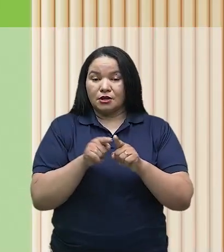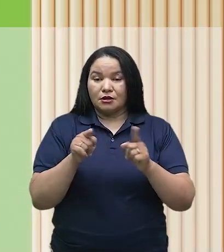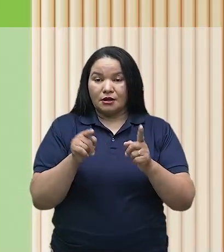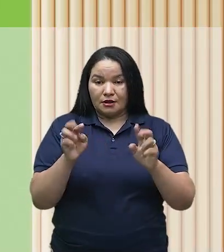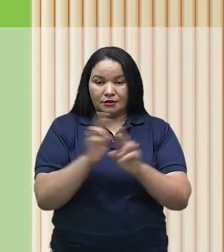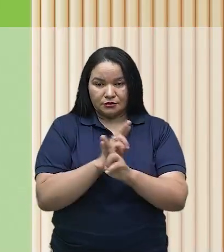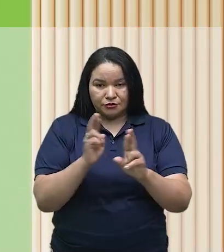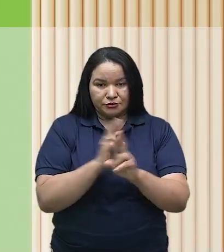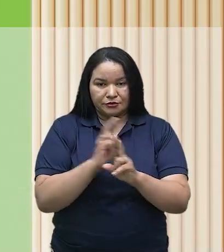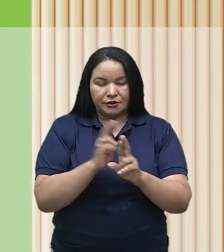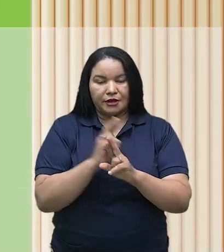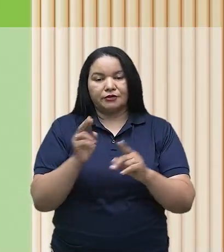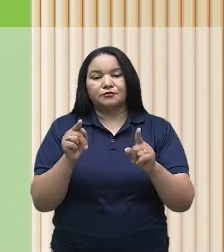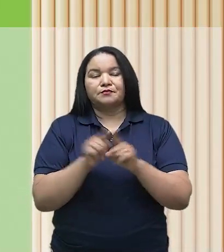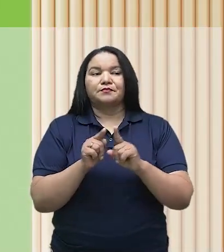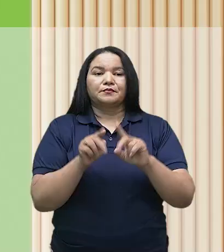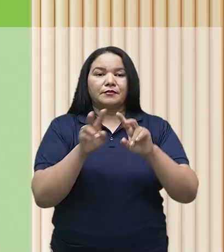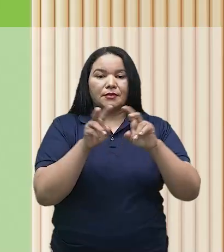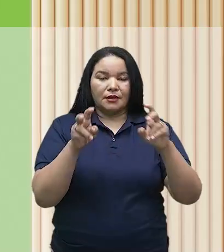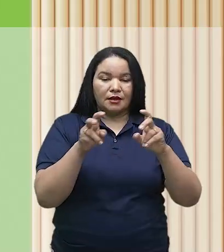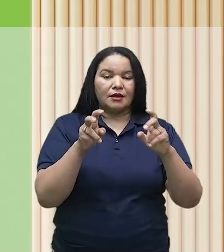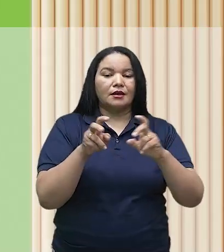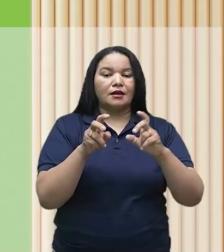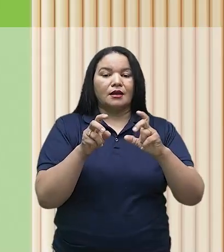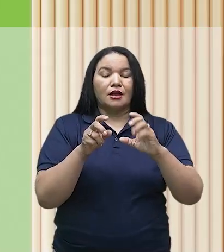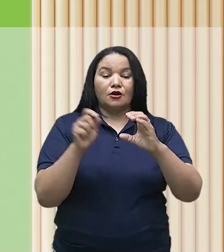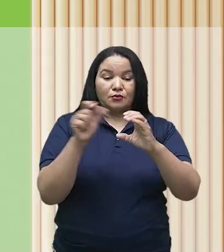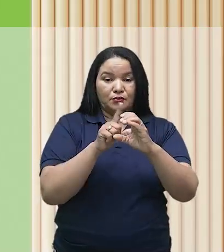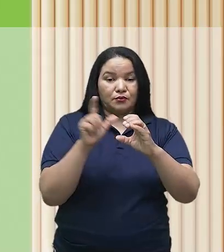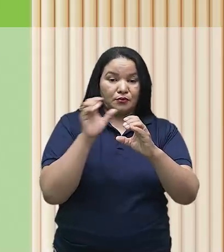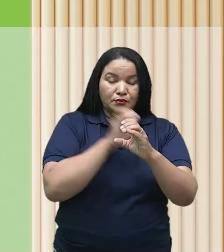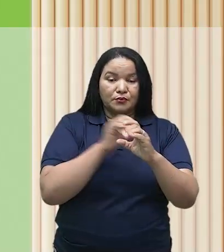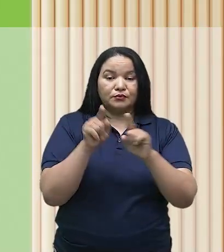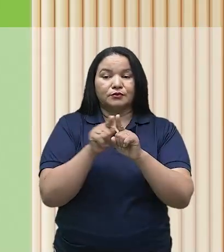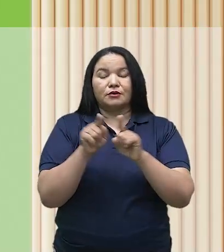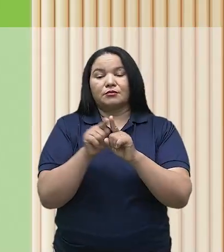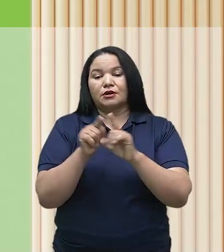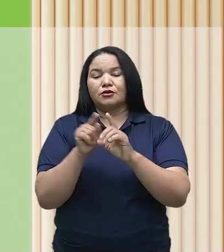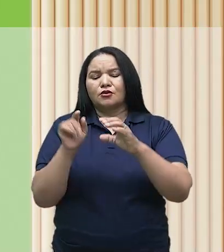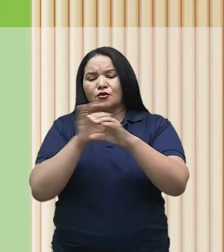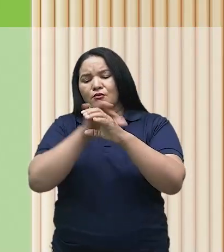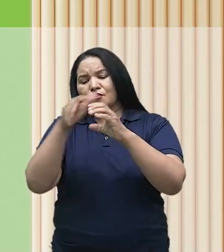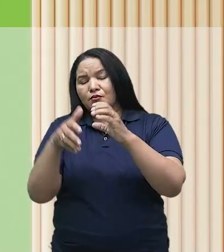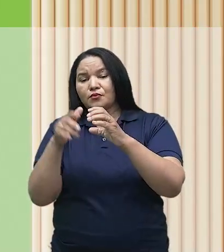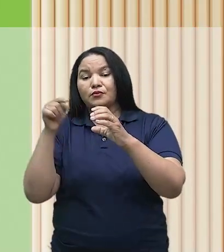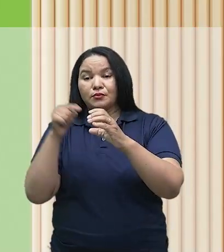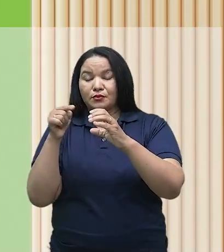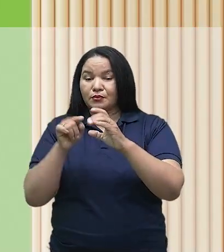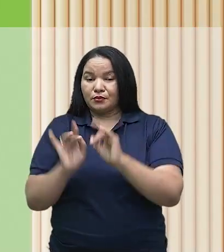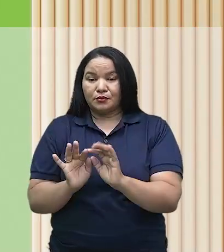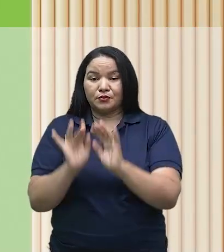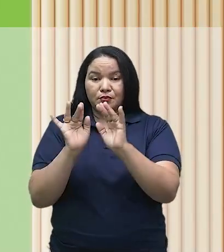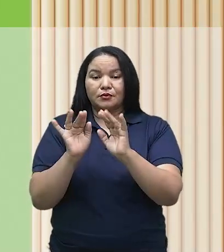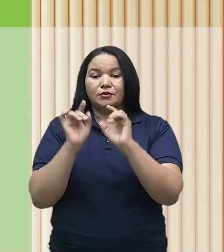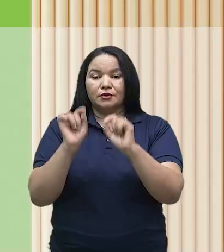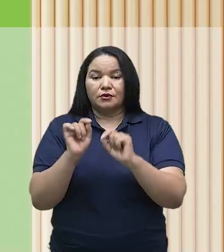que nós estamos vendo, que é o aquecimento global, a intensificação do efeito estufa, esses gases de efeito estufa, é um termo chamado de